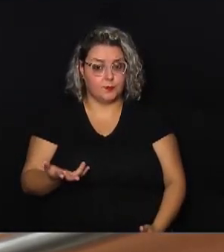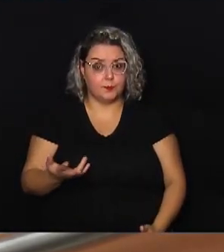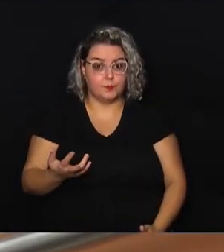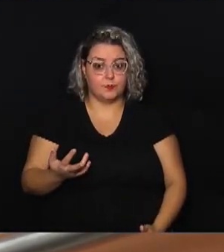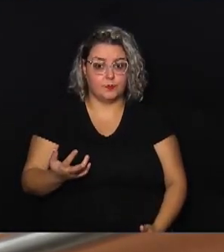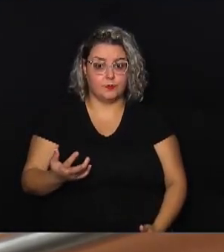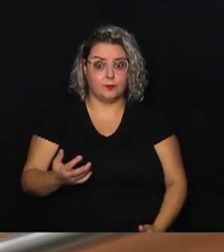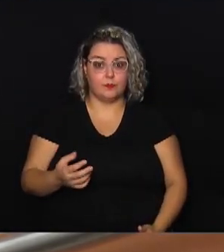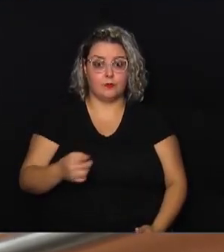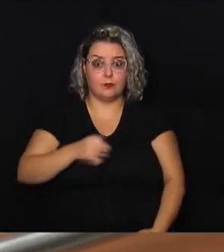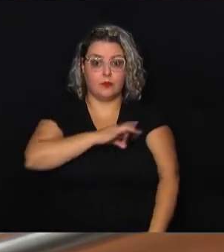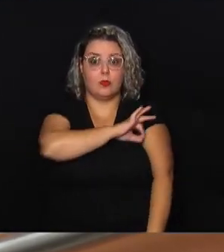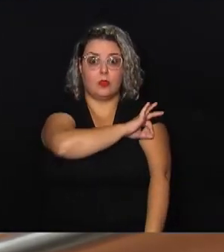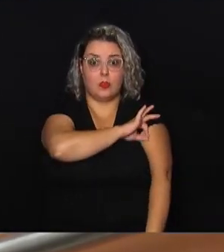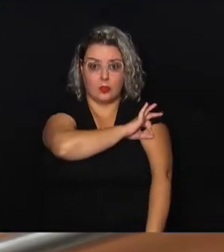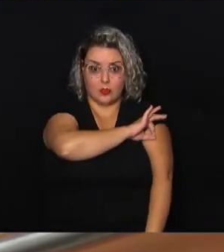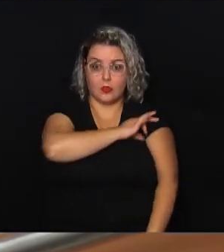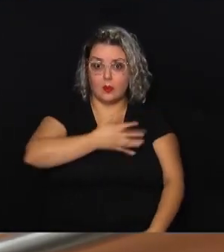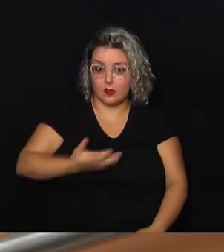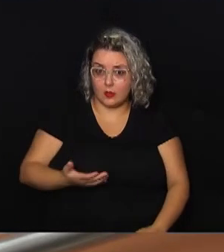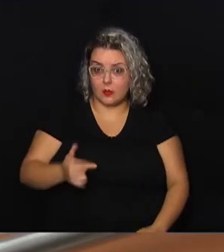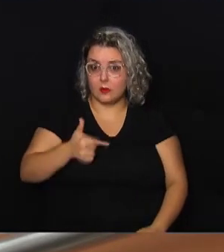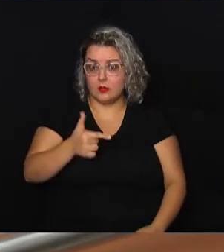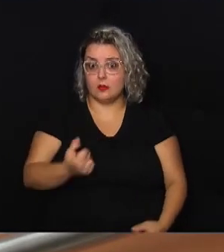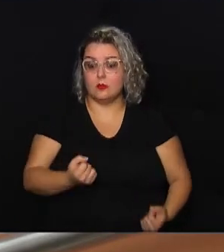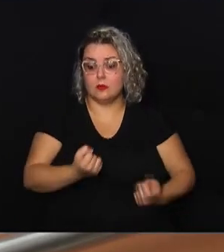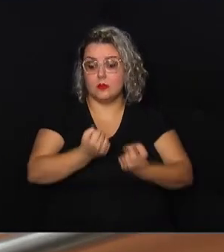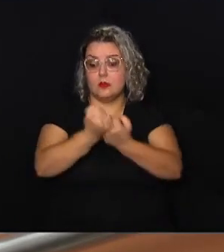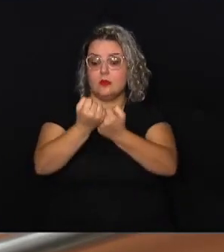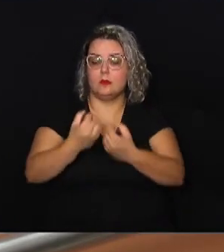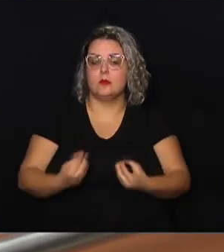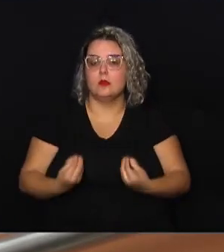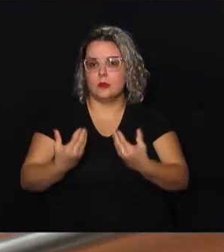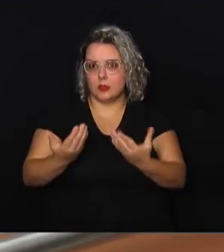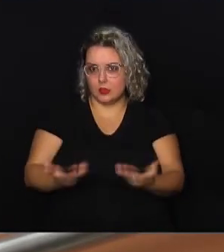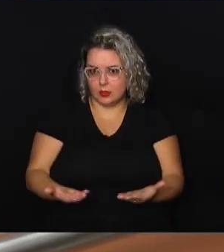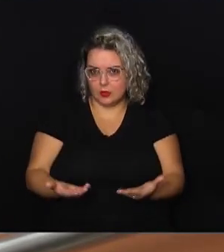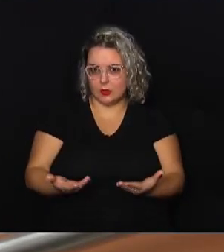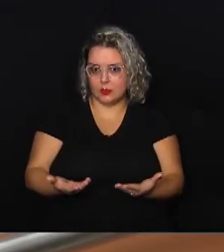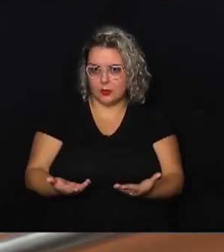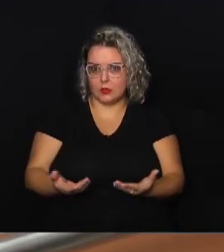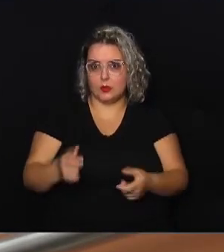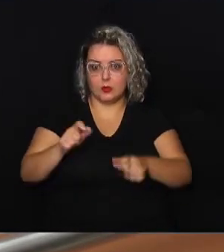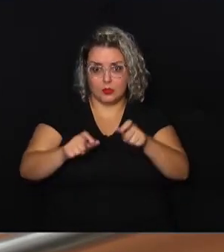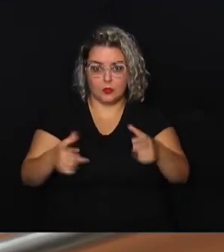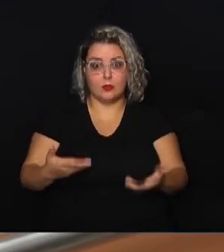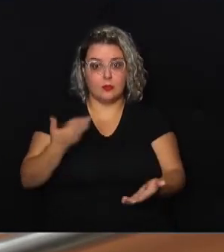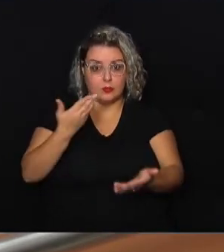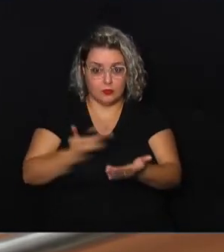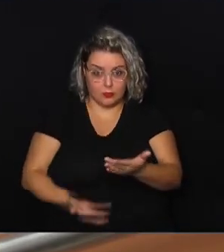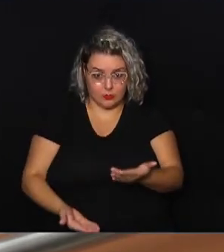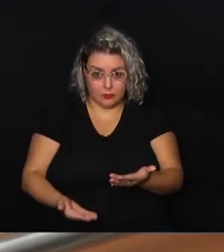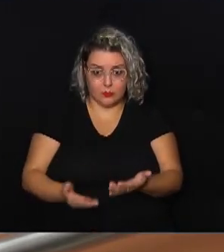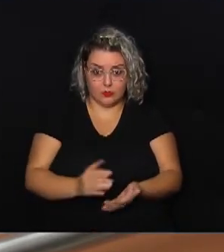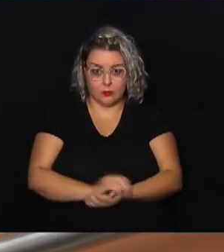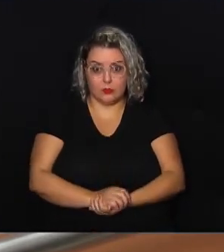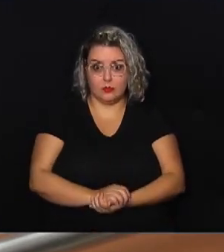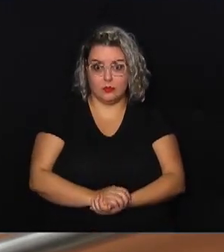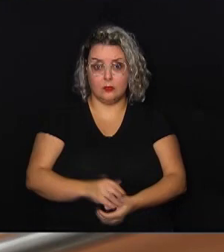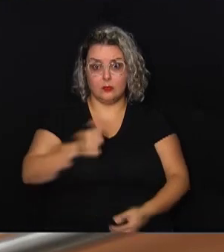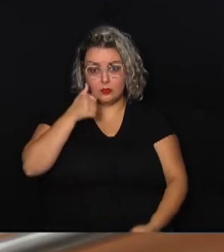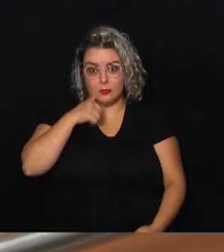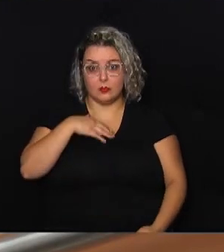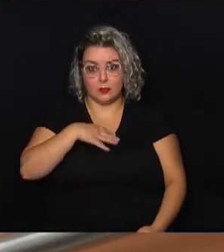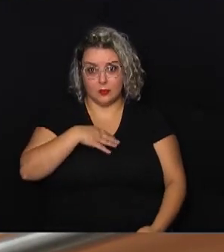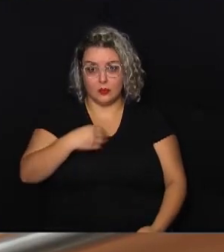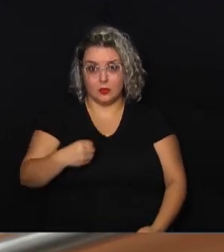a prefeitura em si não tem dado apoio àquelas pessoas que perderam a sua filha